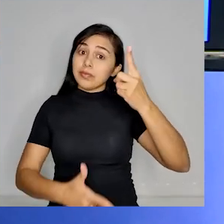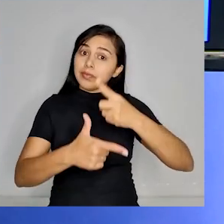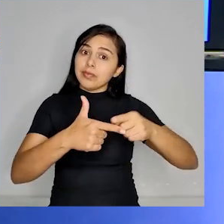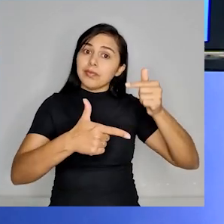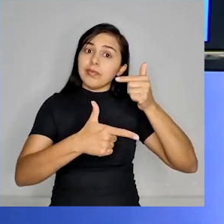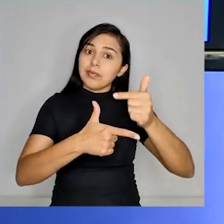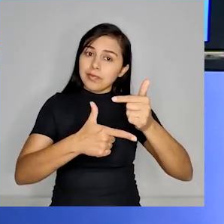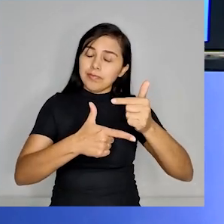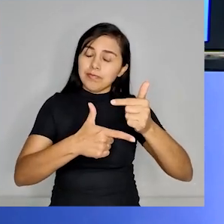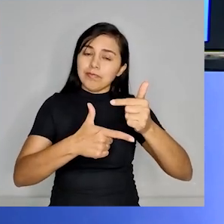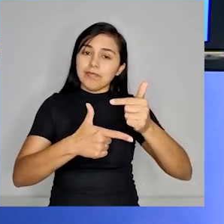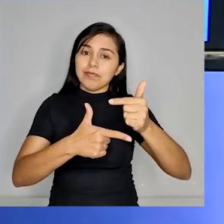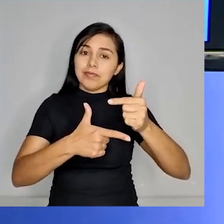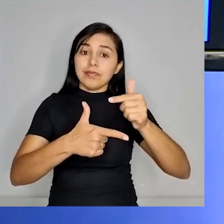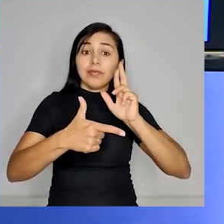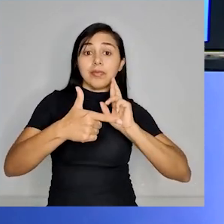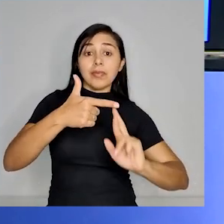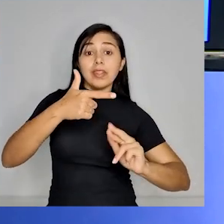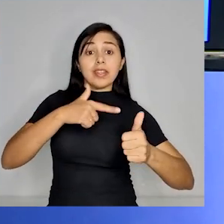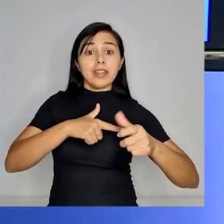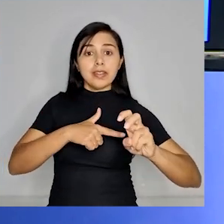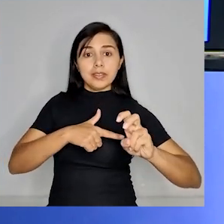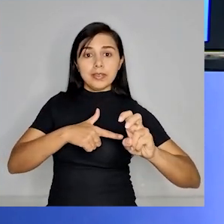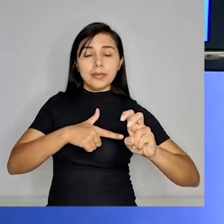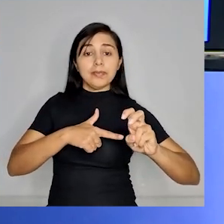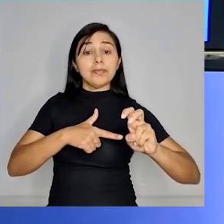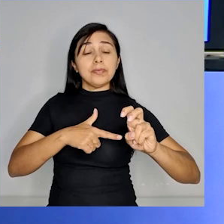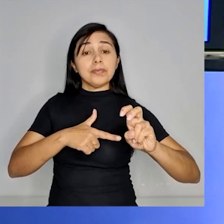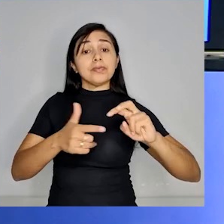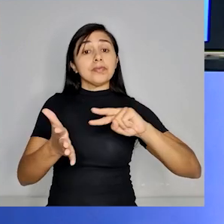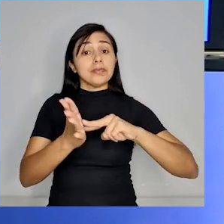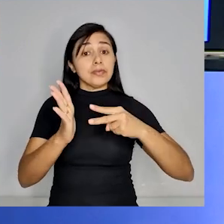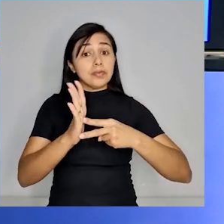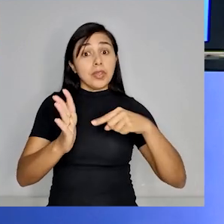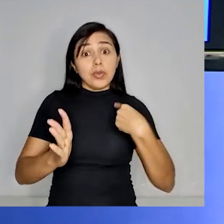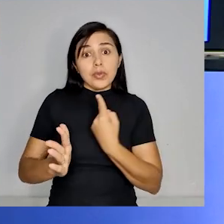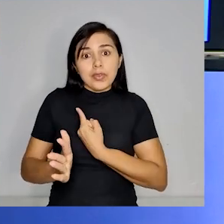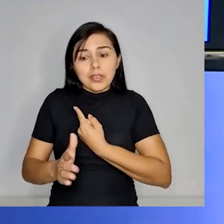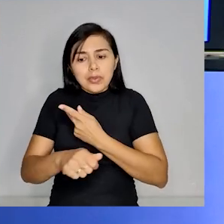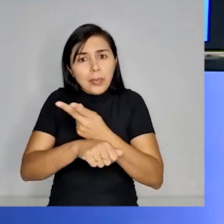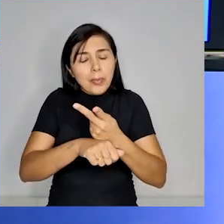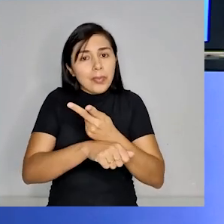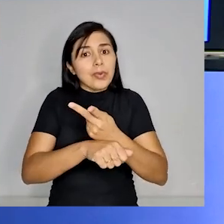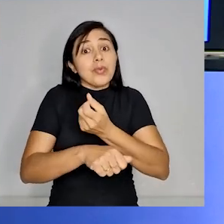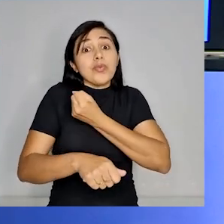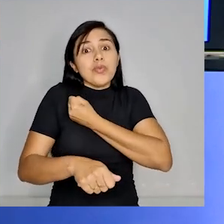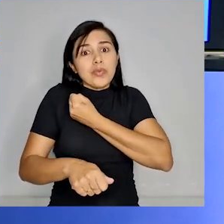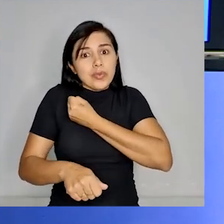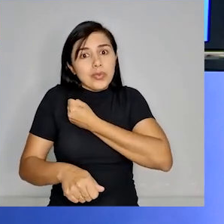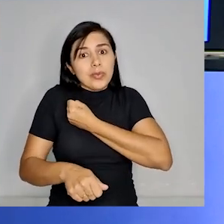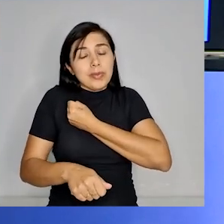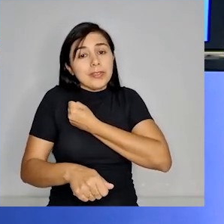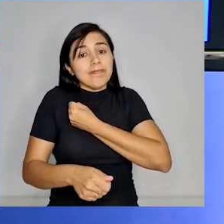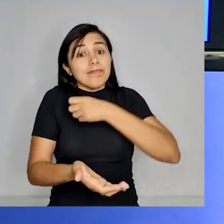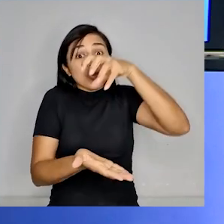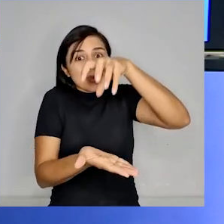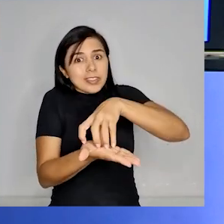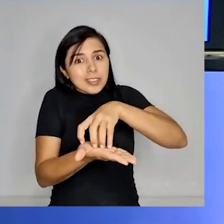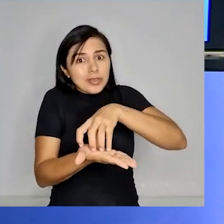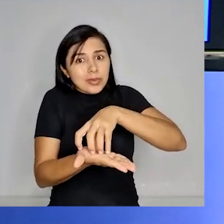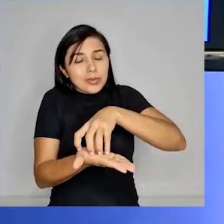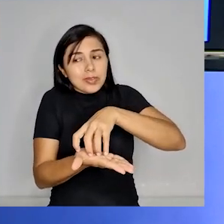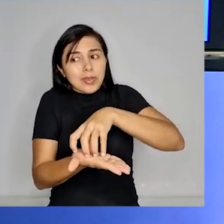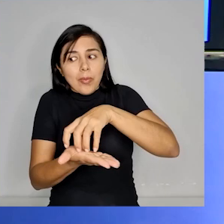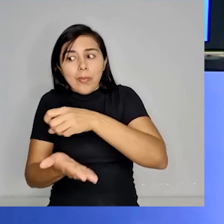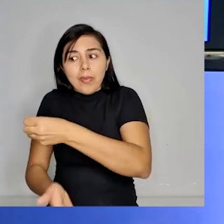eu encontro aqui 15. O que significa esse 15? O 15 a gente vai procurar o número que está na posição 15.